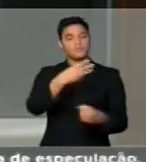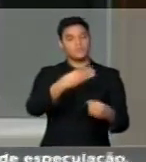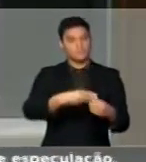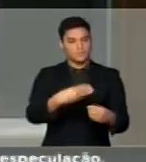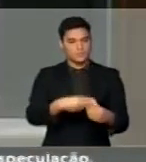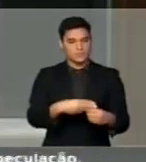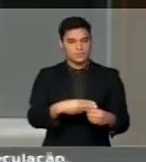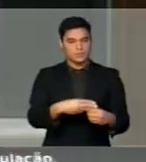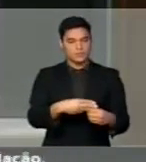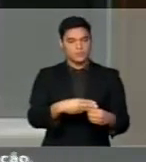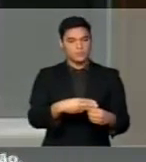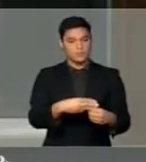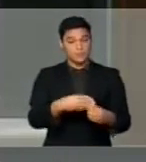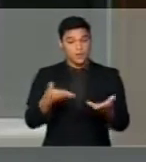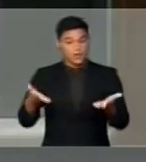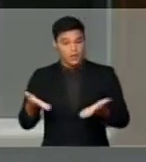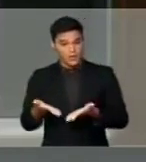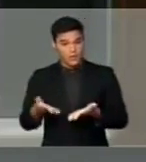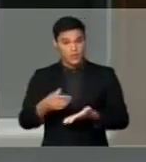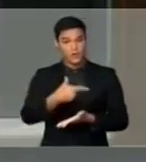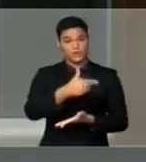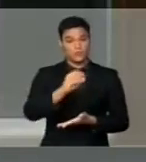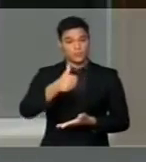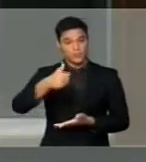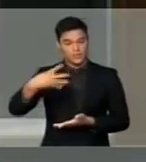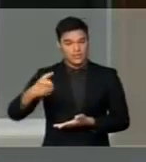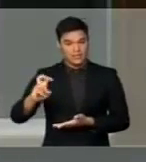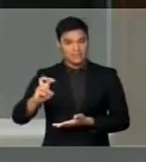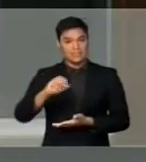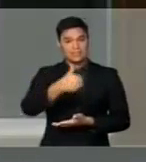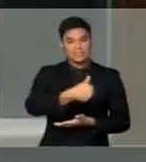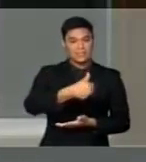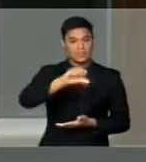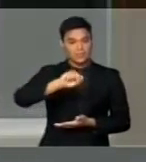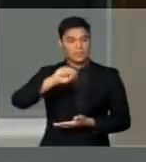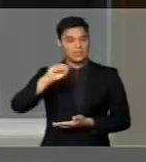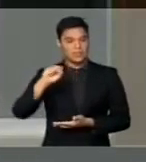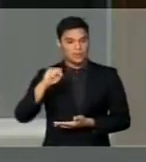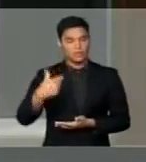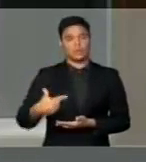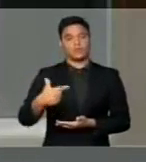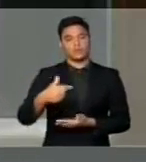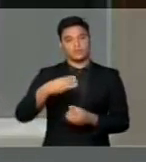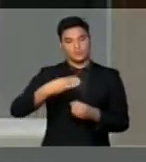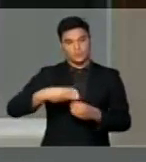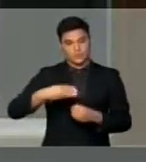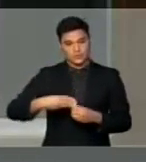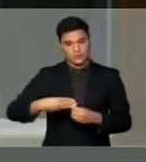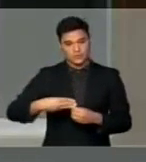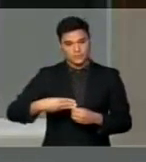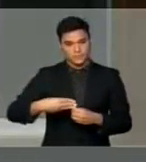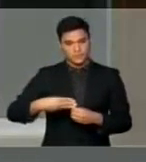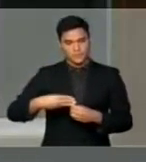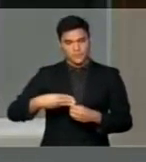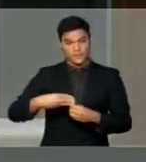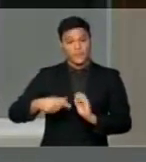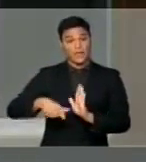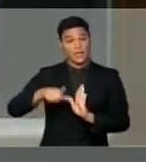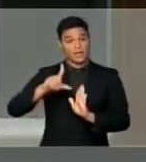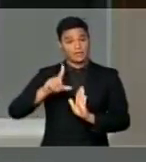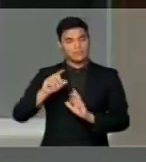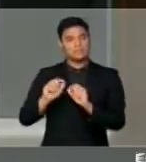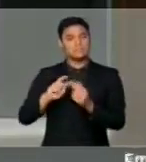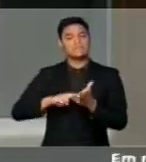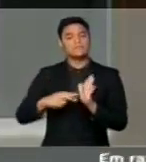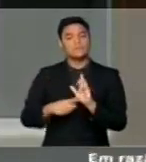municípios, e agora em 2015, 182 municípios, levando em consideração que elas consomem